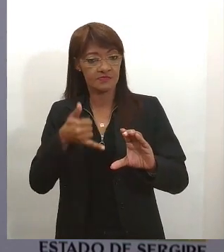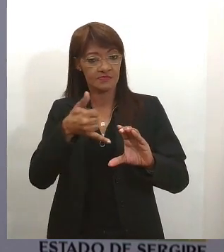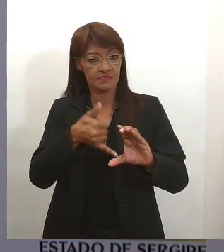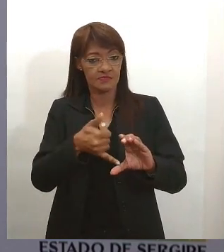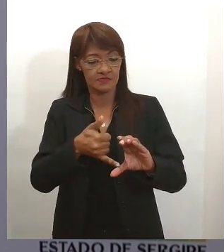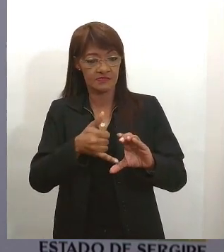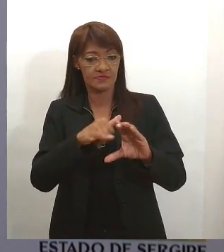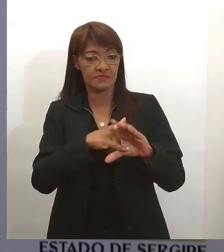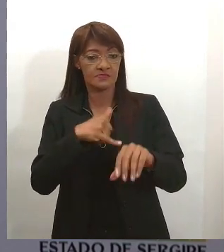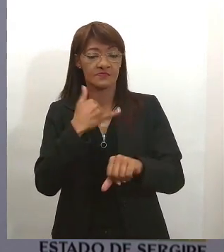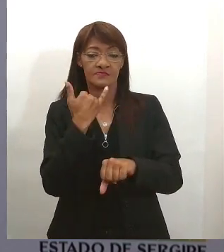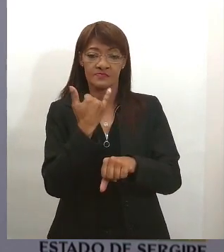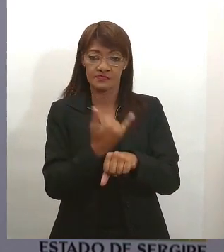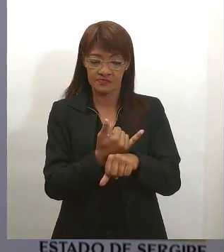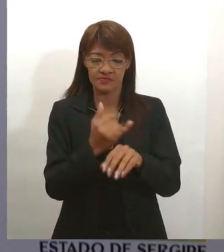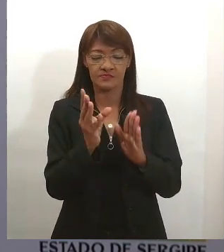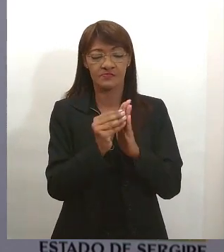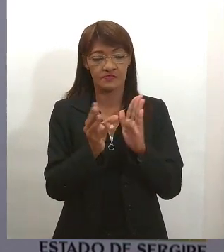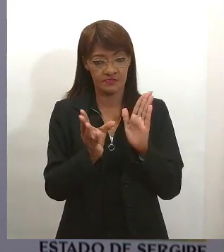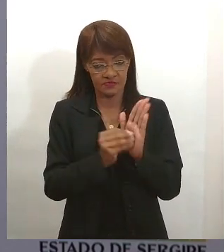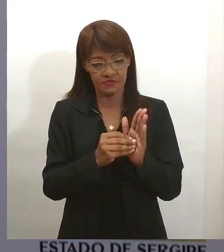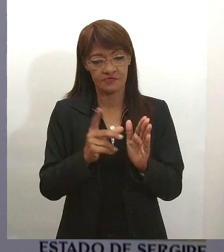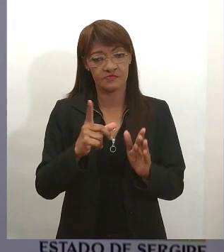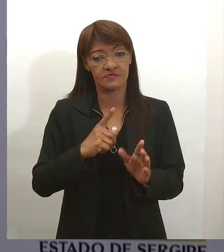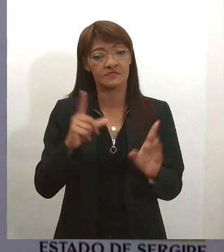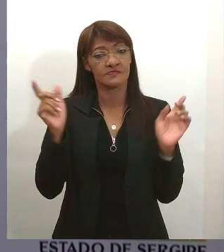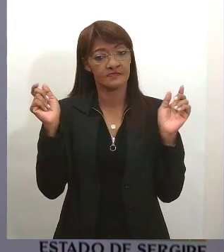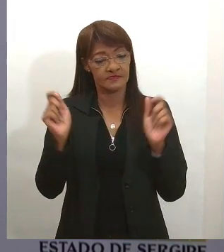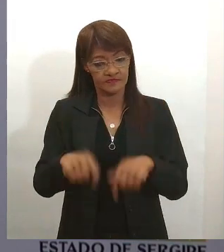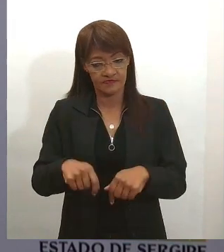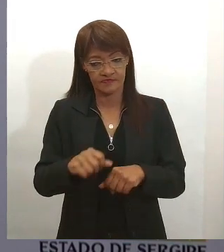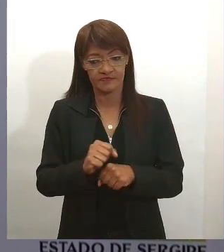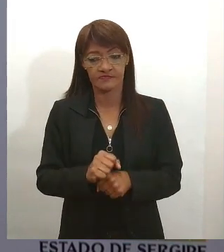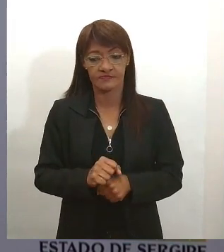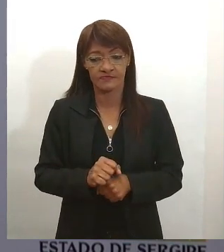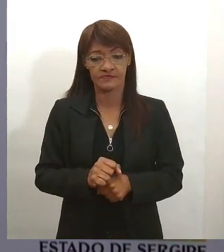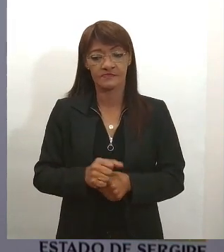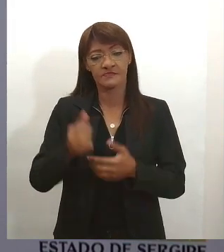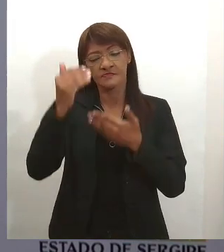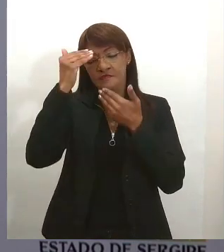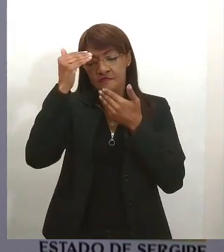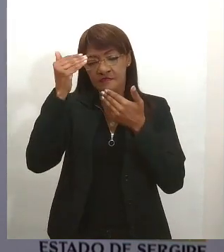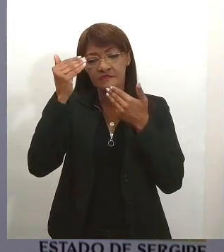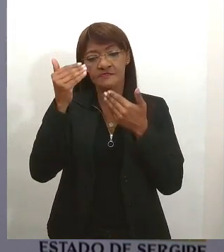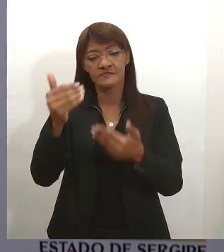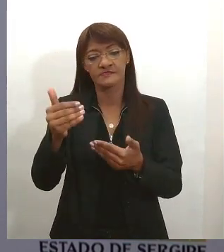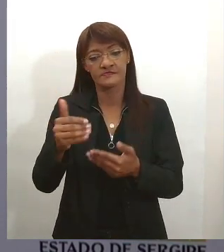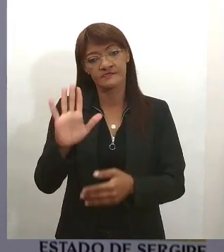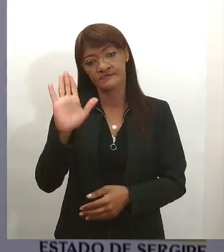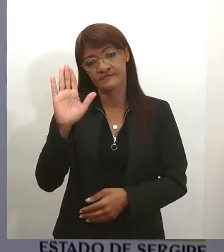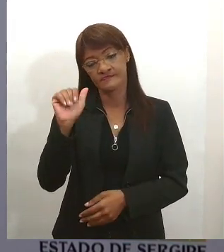pode acessar o nosso canal no YouTube. Muito obrigado pela companhia e até o nosso próximo encontro.